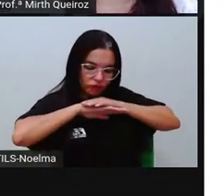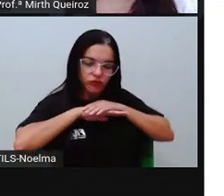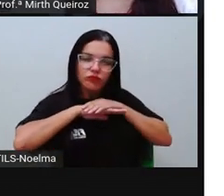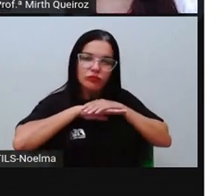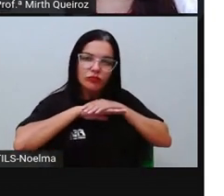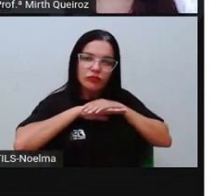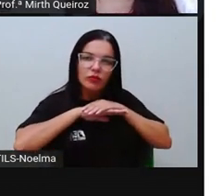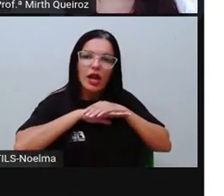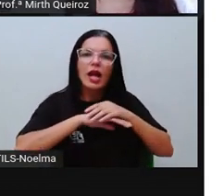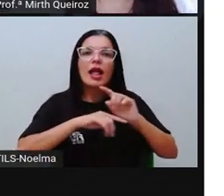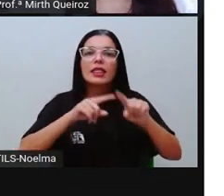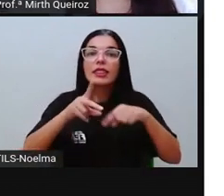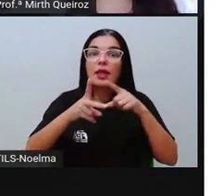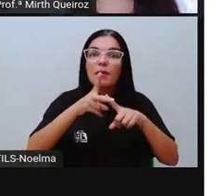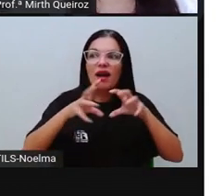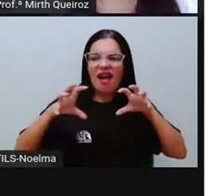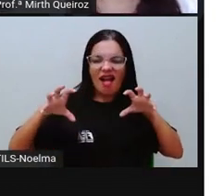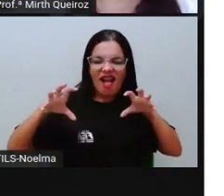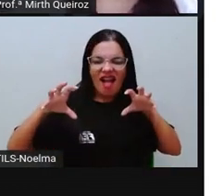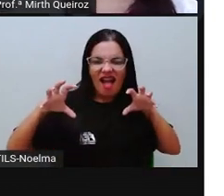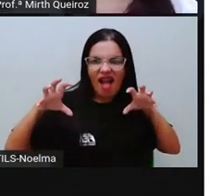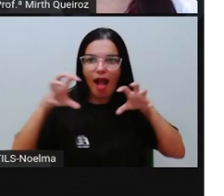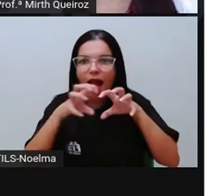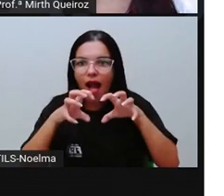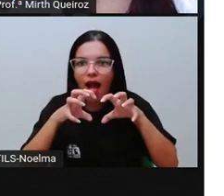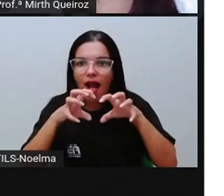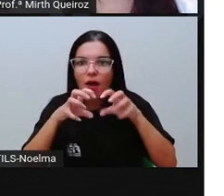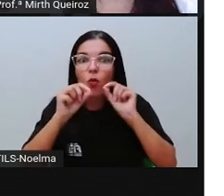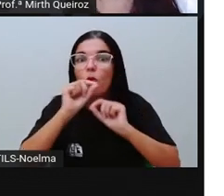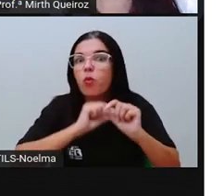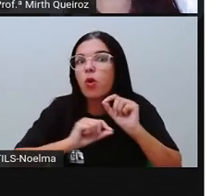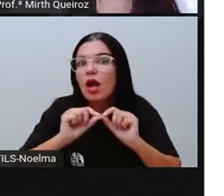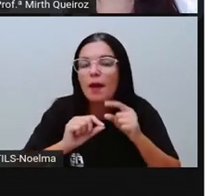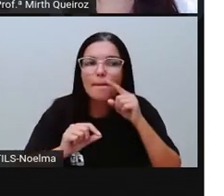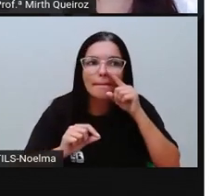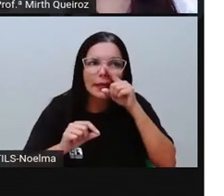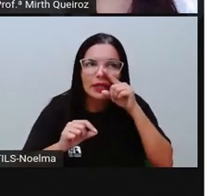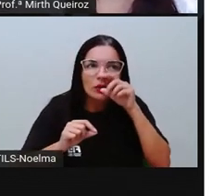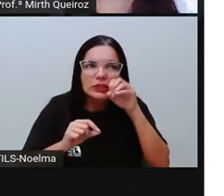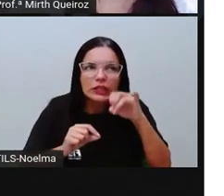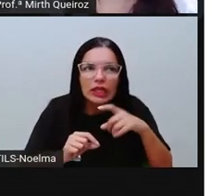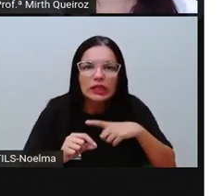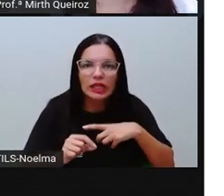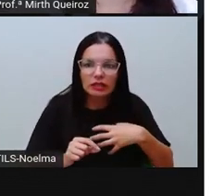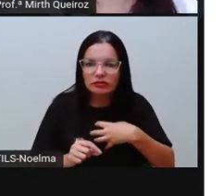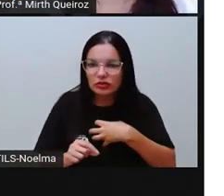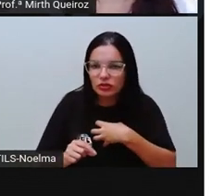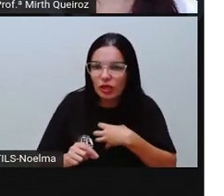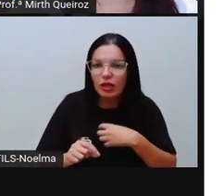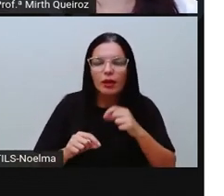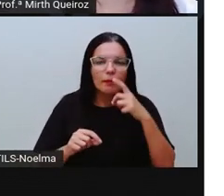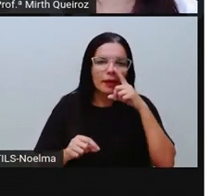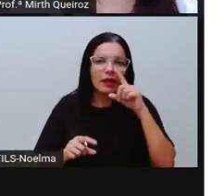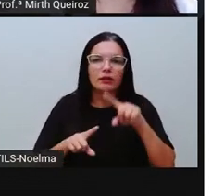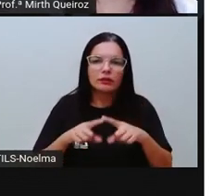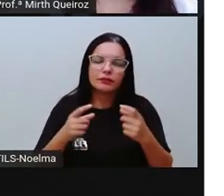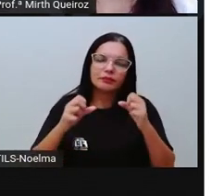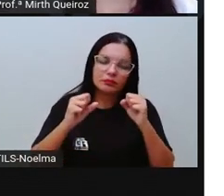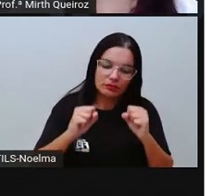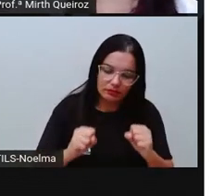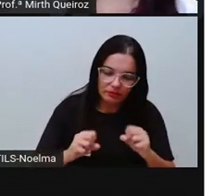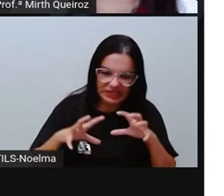atacar, no caso, esse ser que para ele poderia ser um perigo, né? Com suas